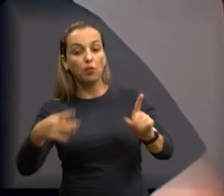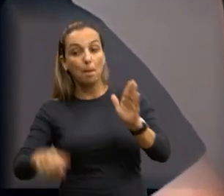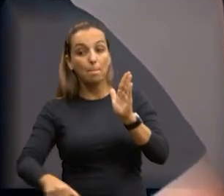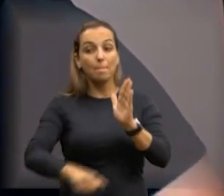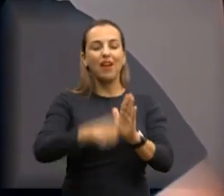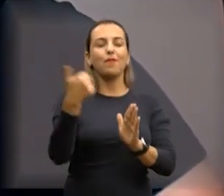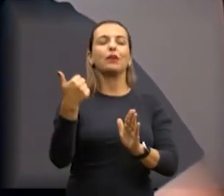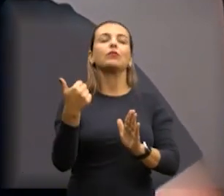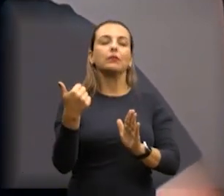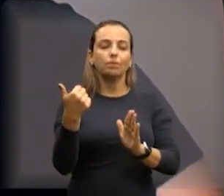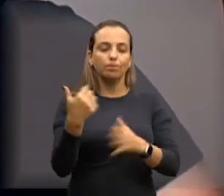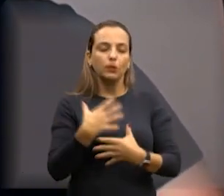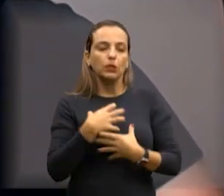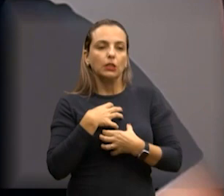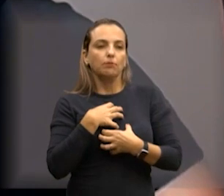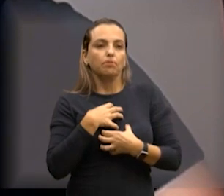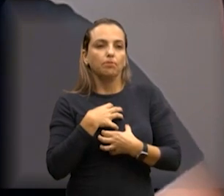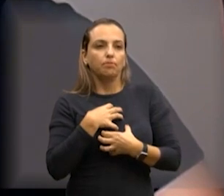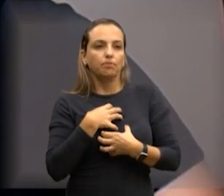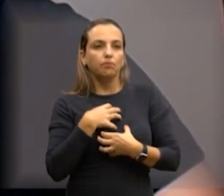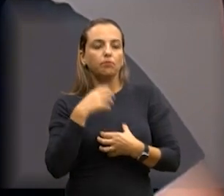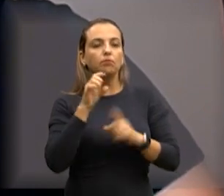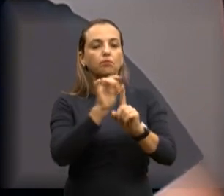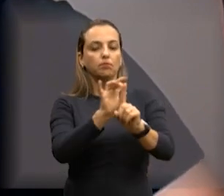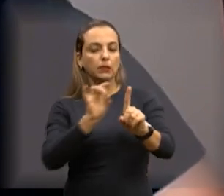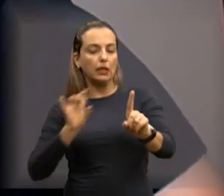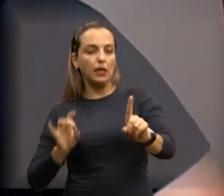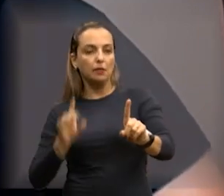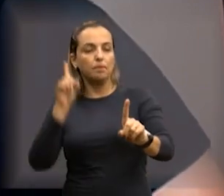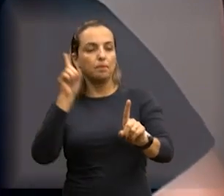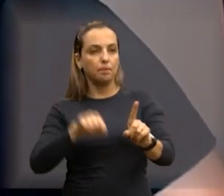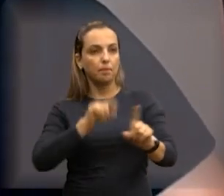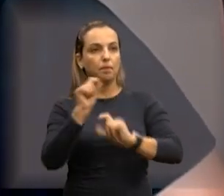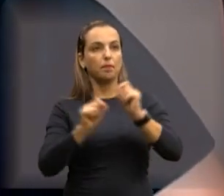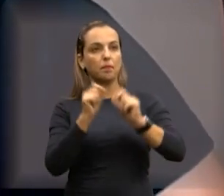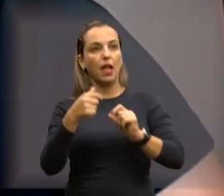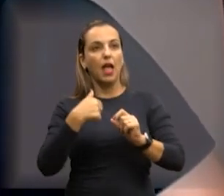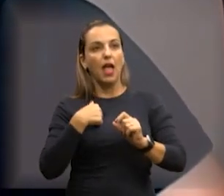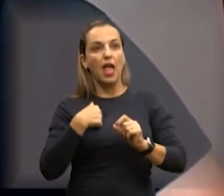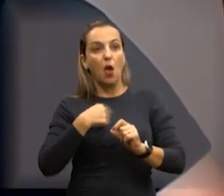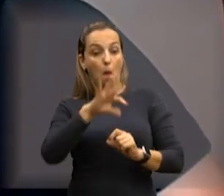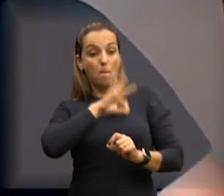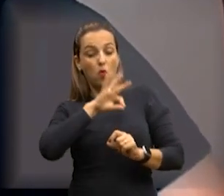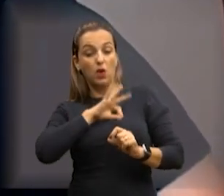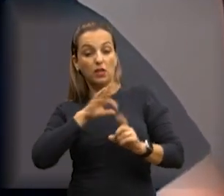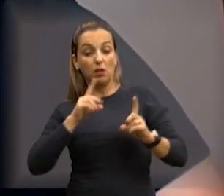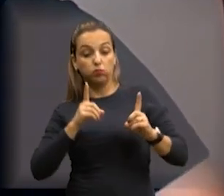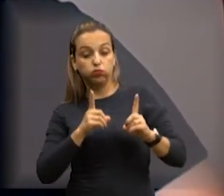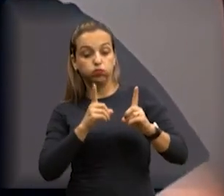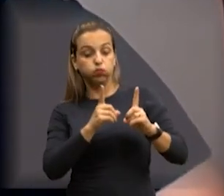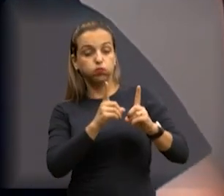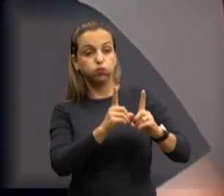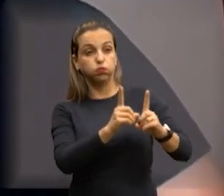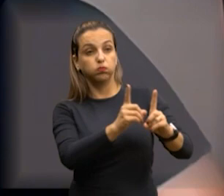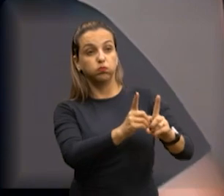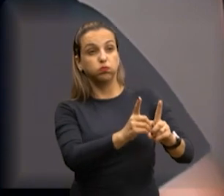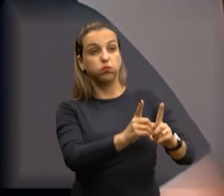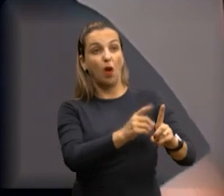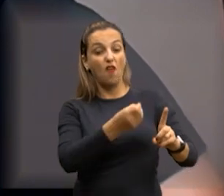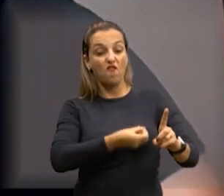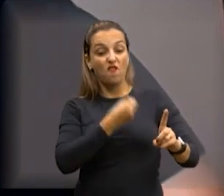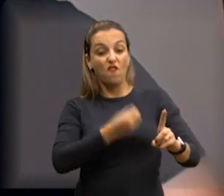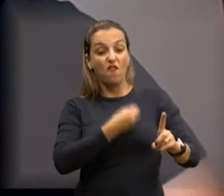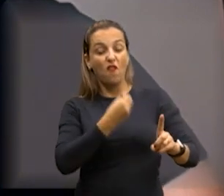primeira vez. Como eu disse pelas minhas redes sociais, eu tive que sair escoltada de Brasília, temendo pela minha